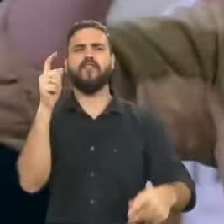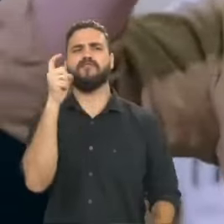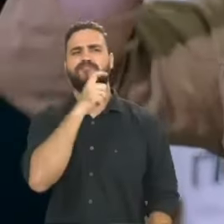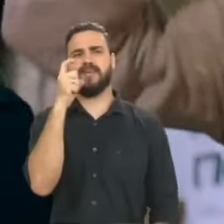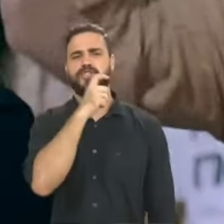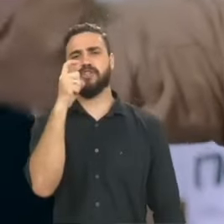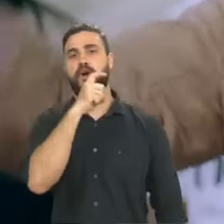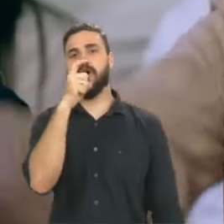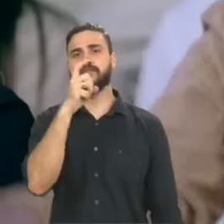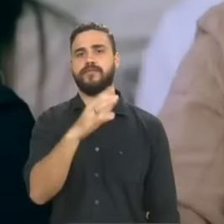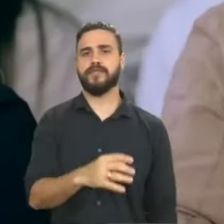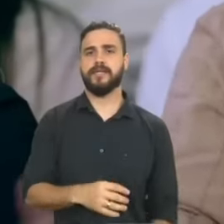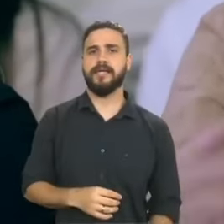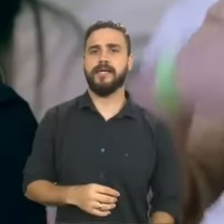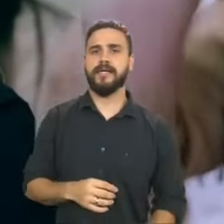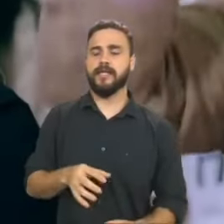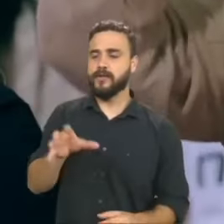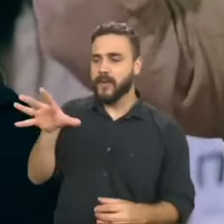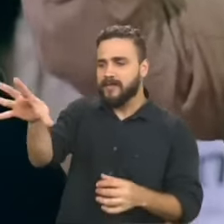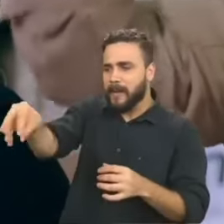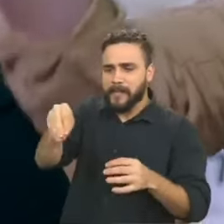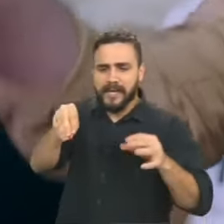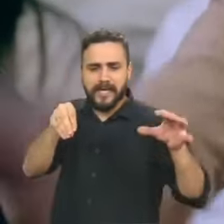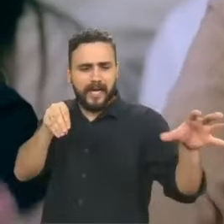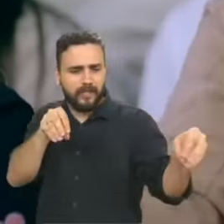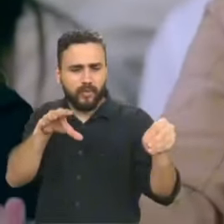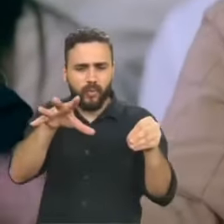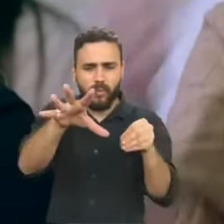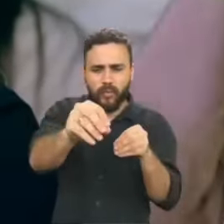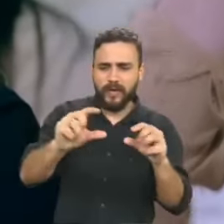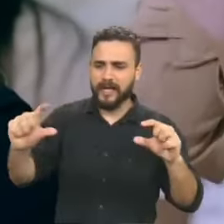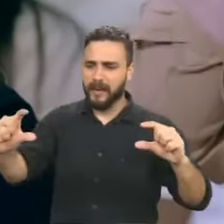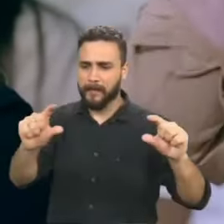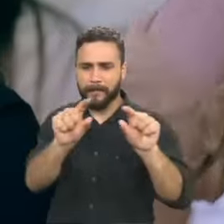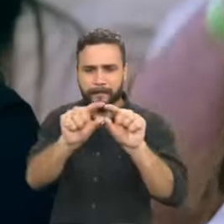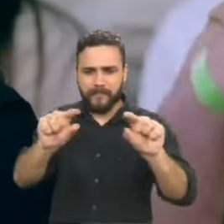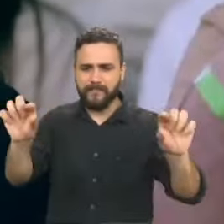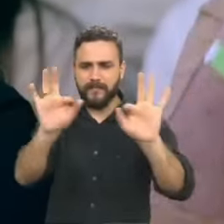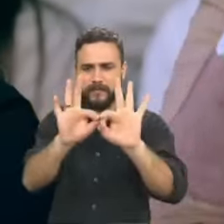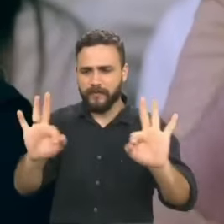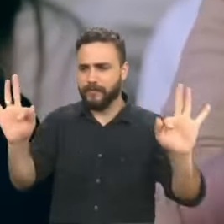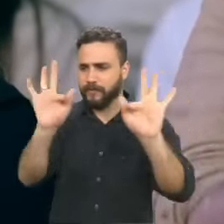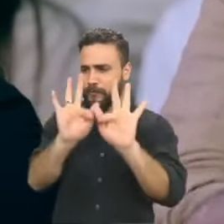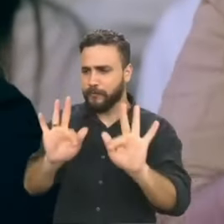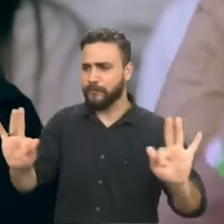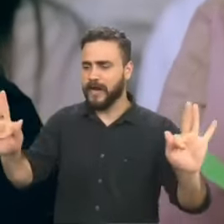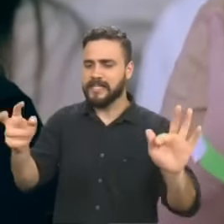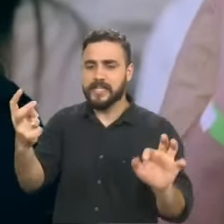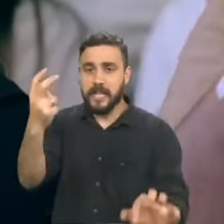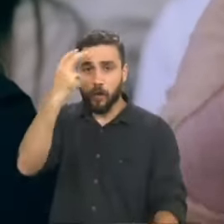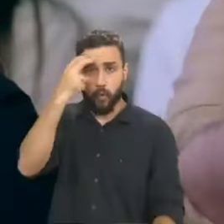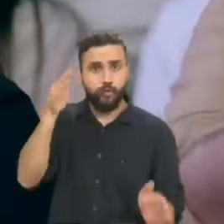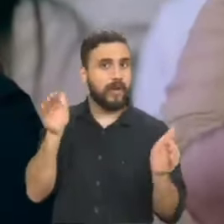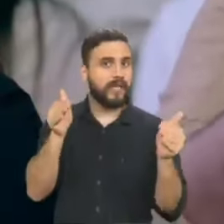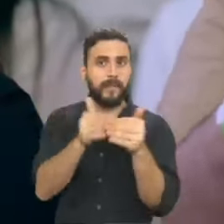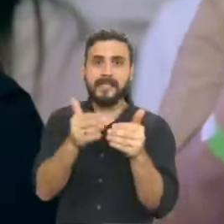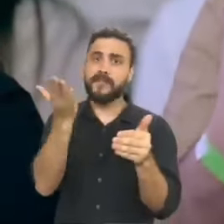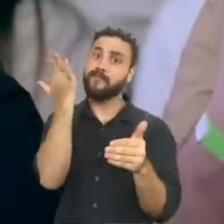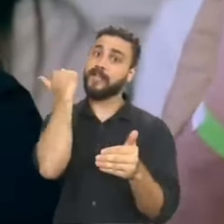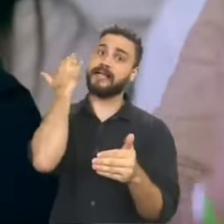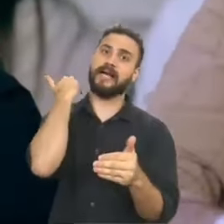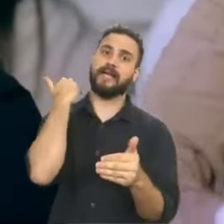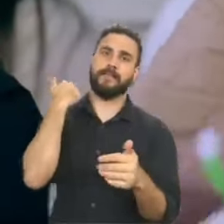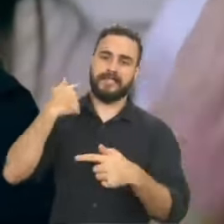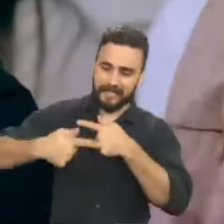né? É um texto estudado até hoje em lógica, né? Nas faculdades. Então o apóstolo Paulo tinha